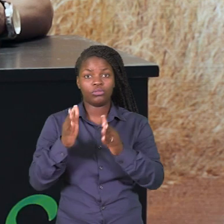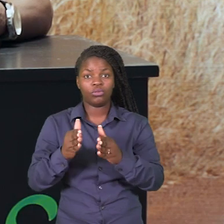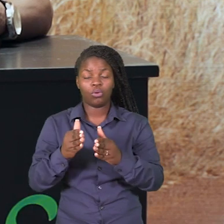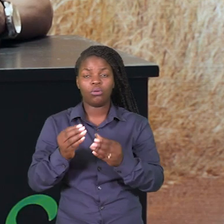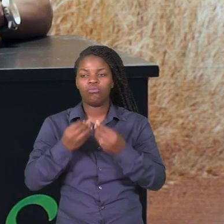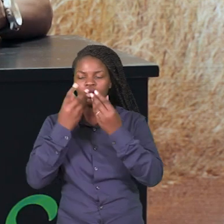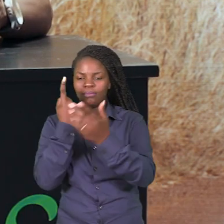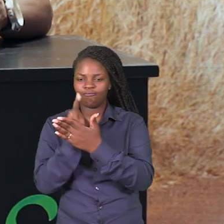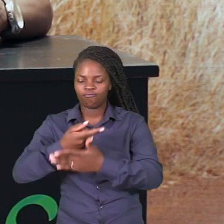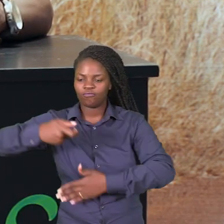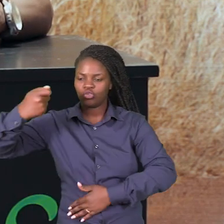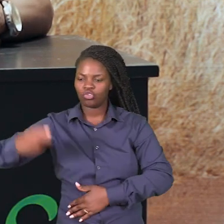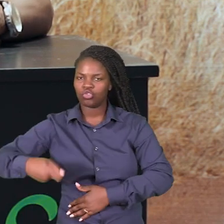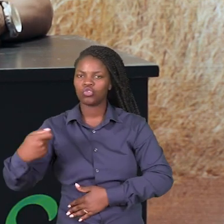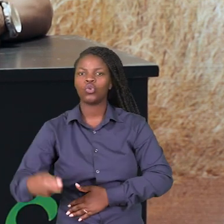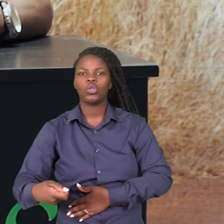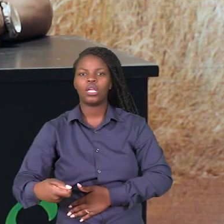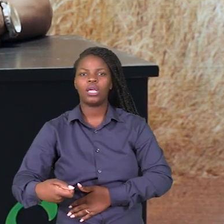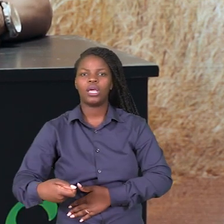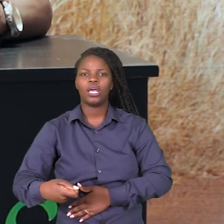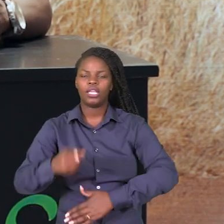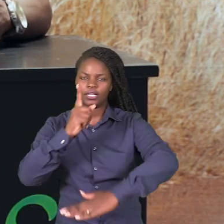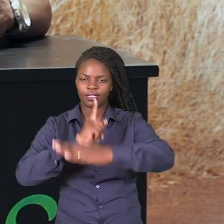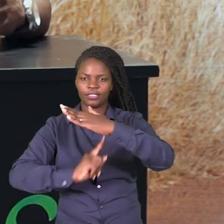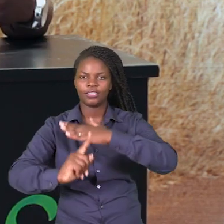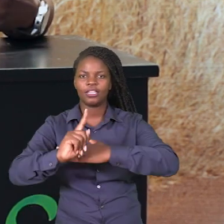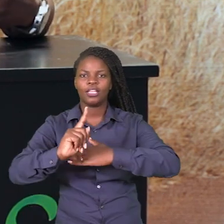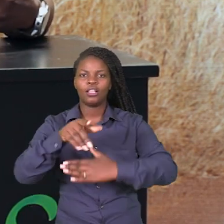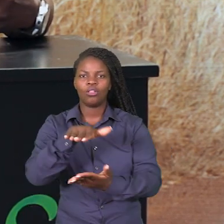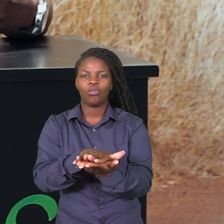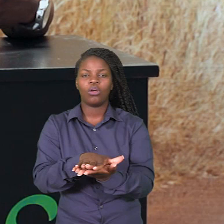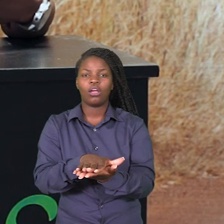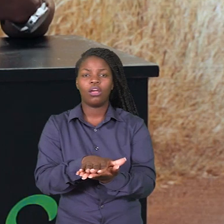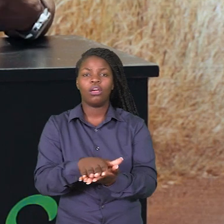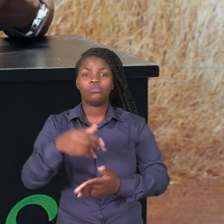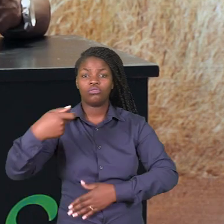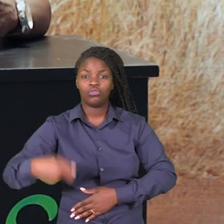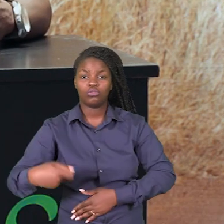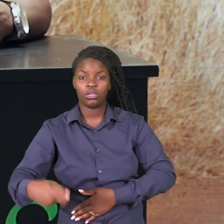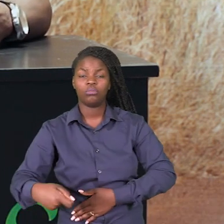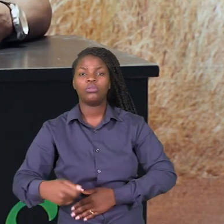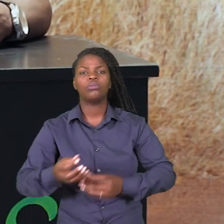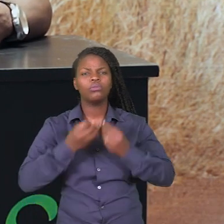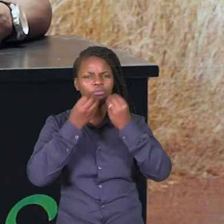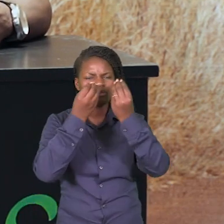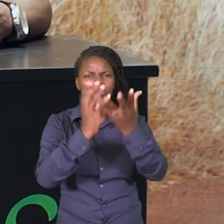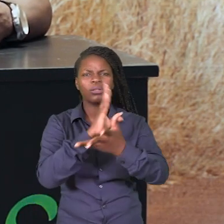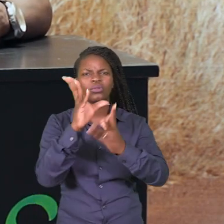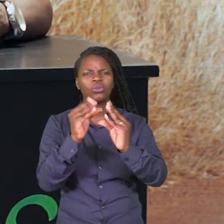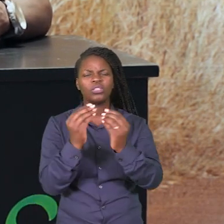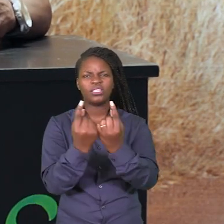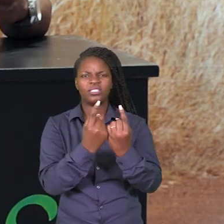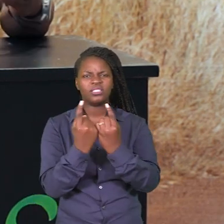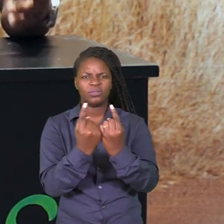pessoas que são acusadas sejam levadas à Barra do tribunal sejam responsabilizadas efetivamente para ajudar e incentivar